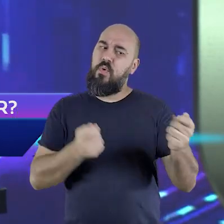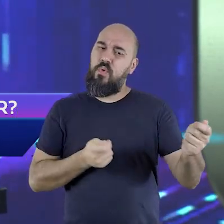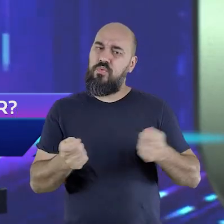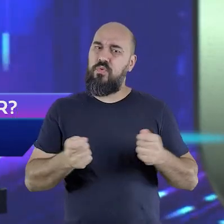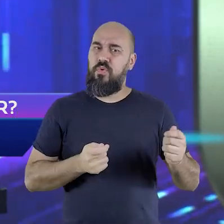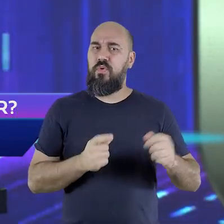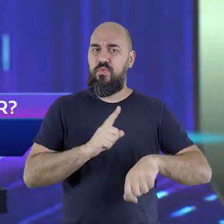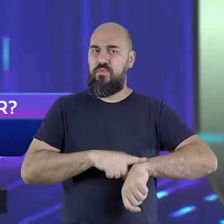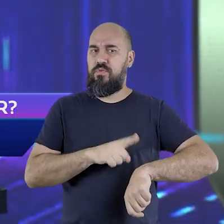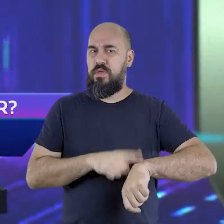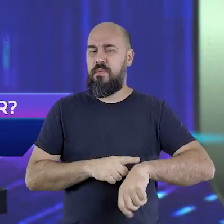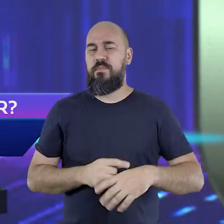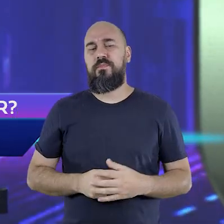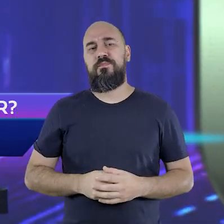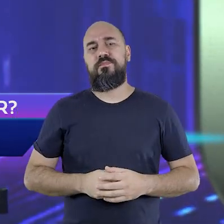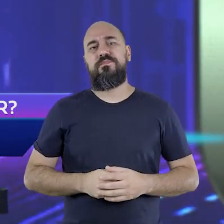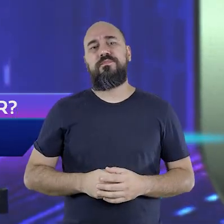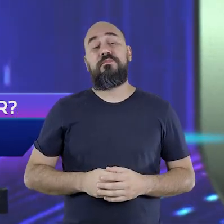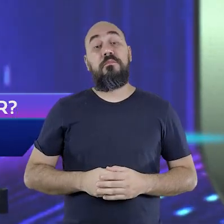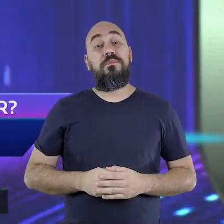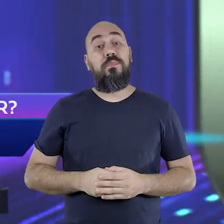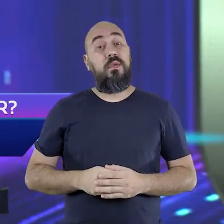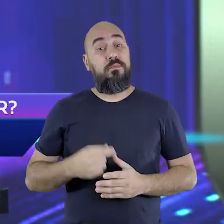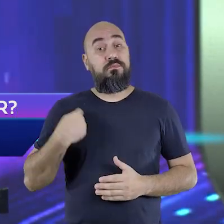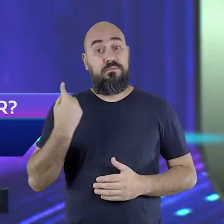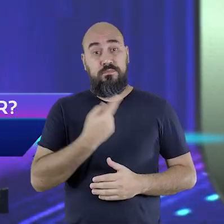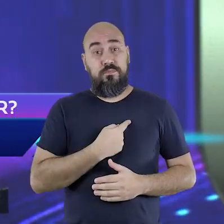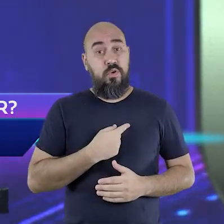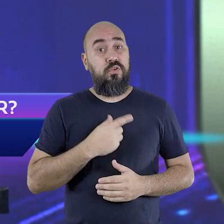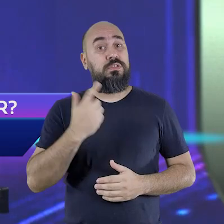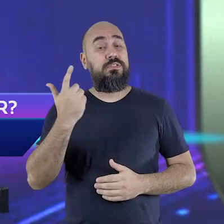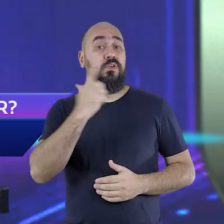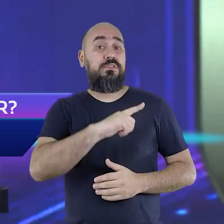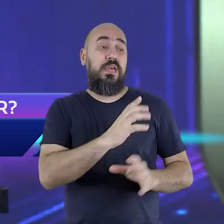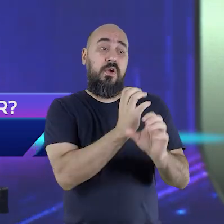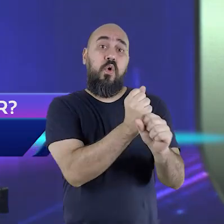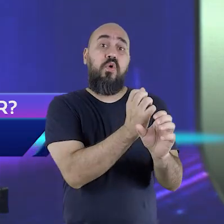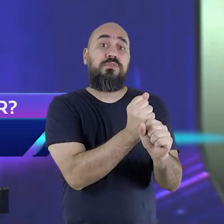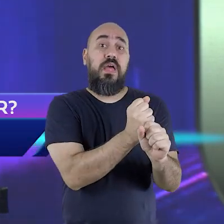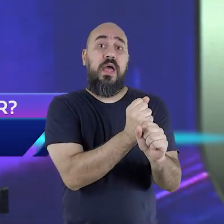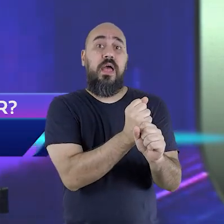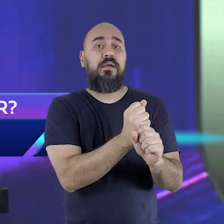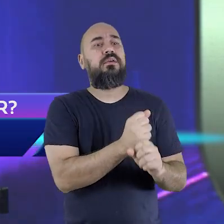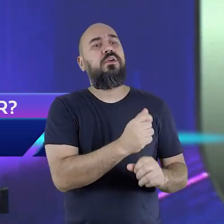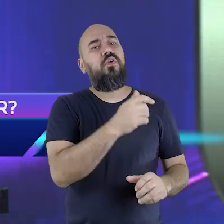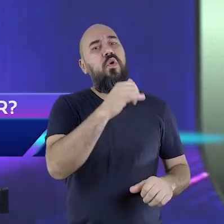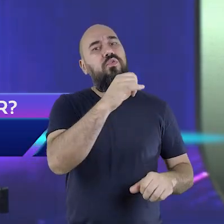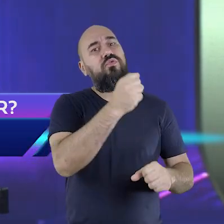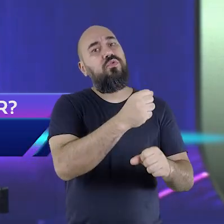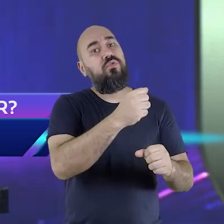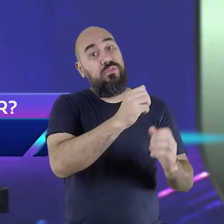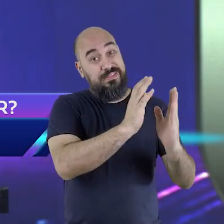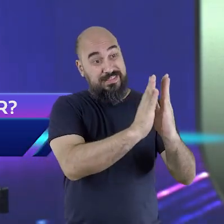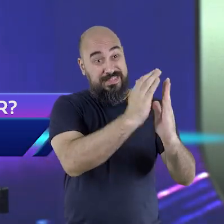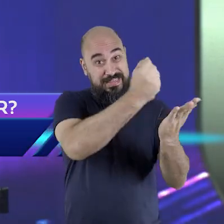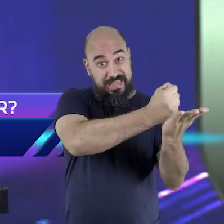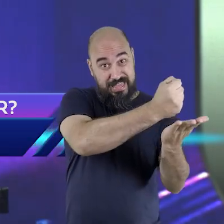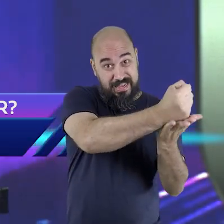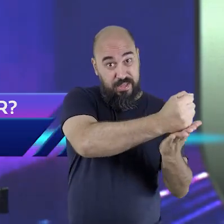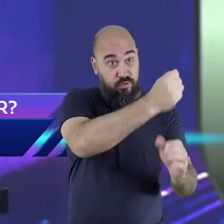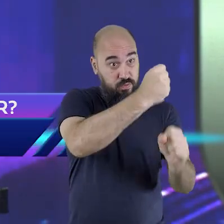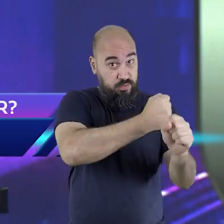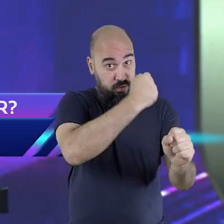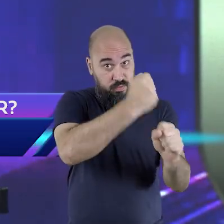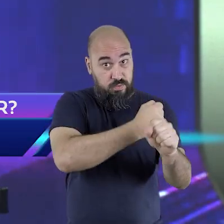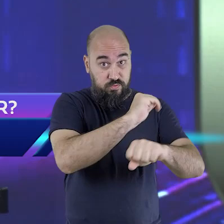a contagem do tempo? Na saída do decreto para restaurar Jerusalém. É o que o anjo explica